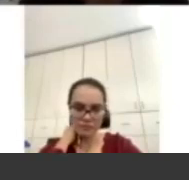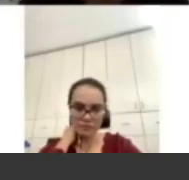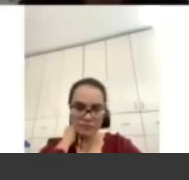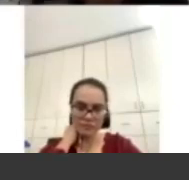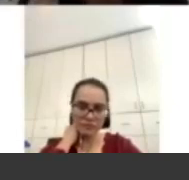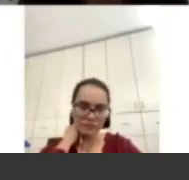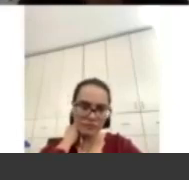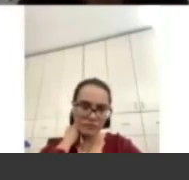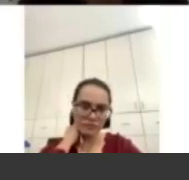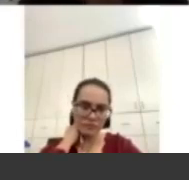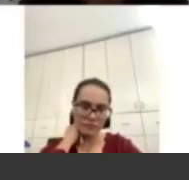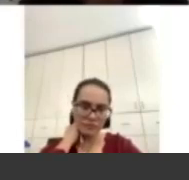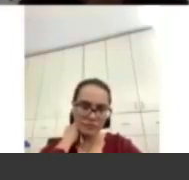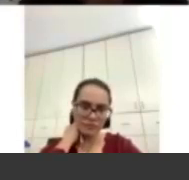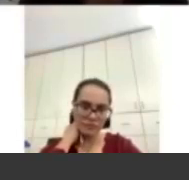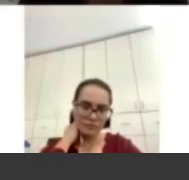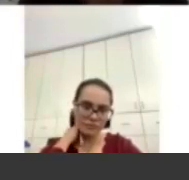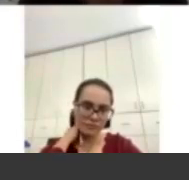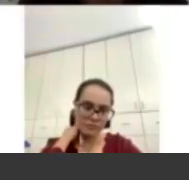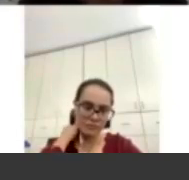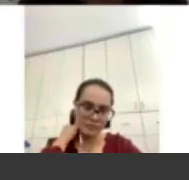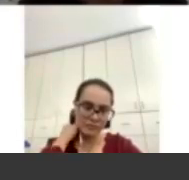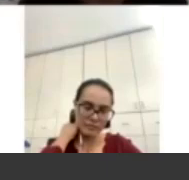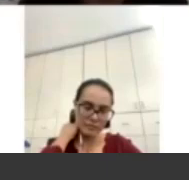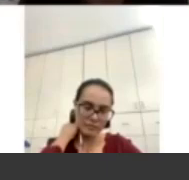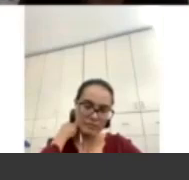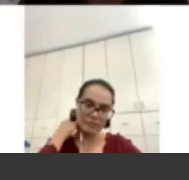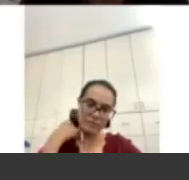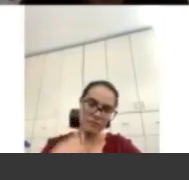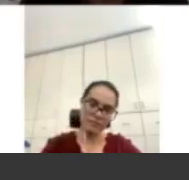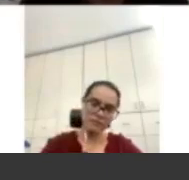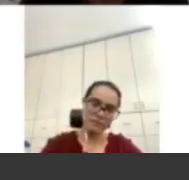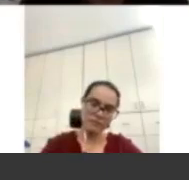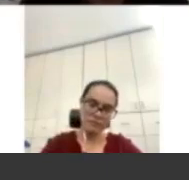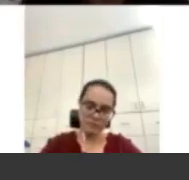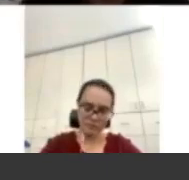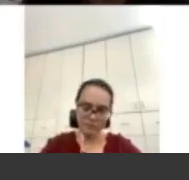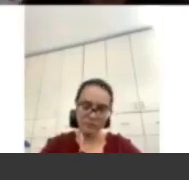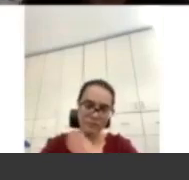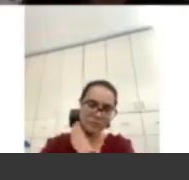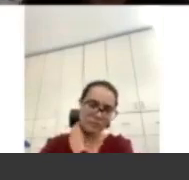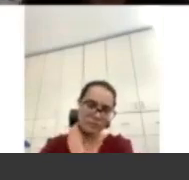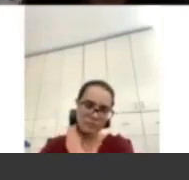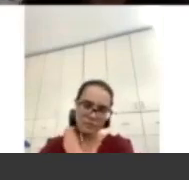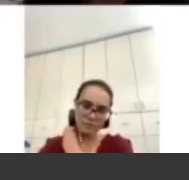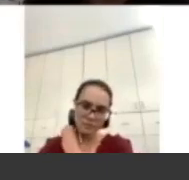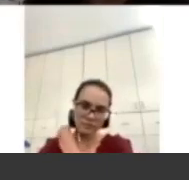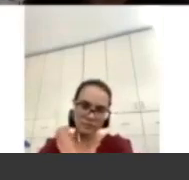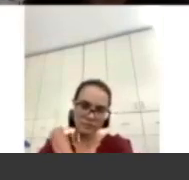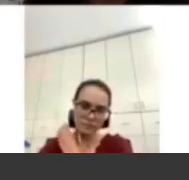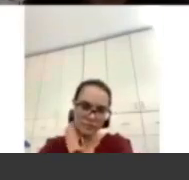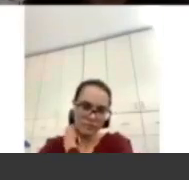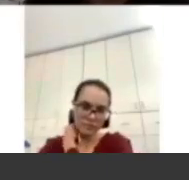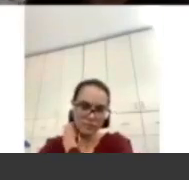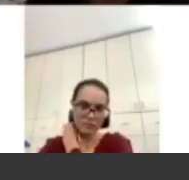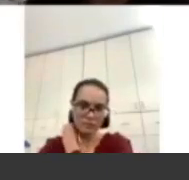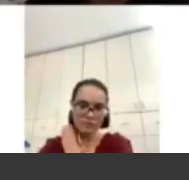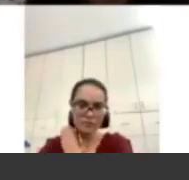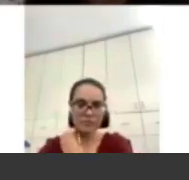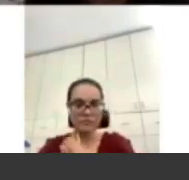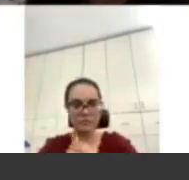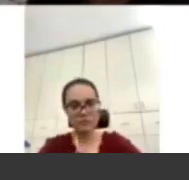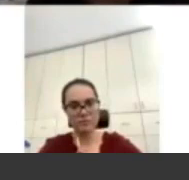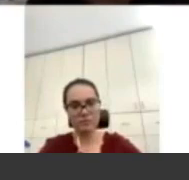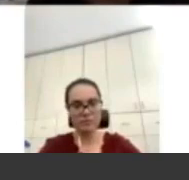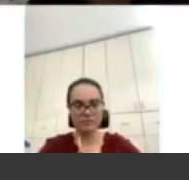analgesia, né, está fazendo uso de paracetamol 500 mg e boa resposta terapêutica, está febril nesse intervalo de tempo, sem outras queixas geniturinárias,